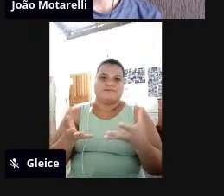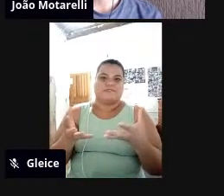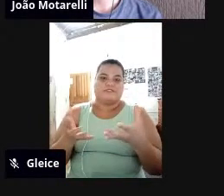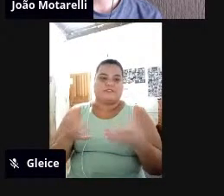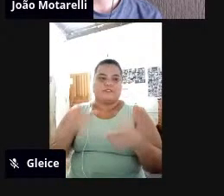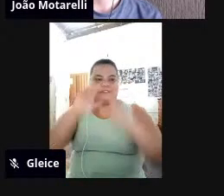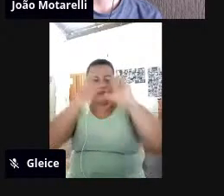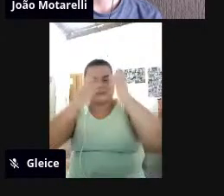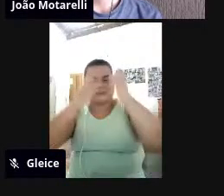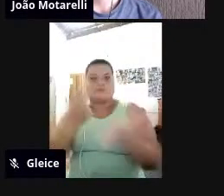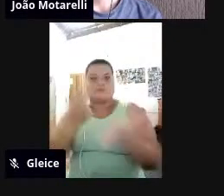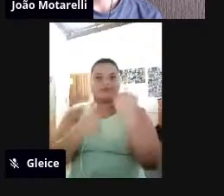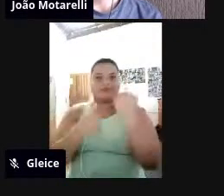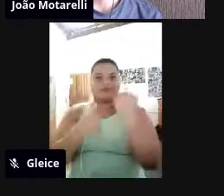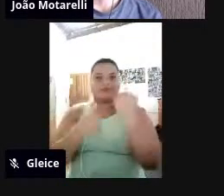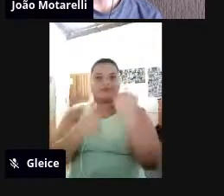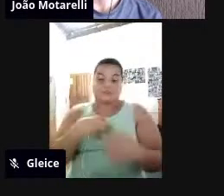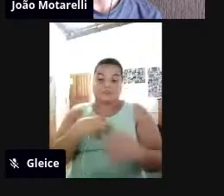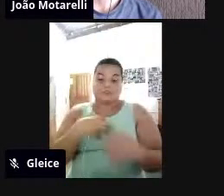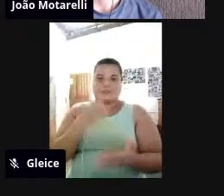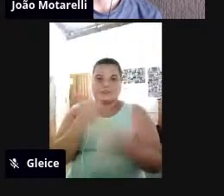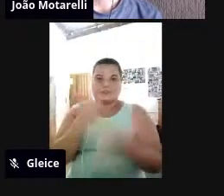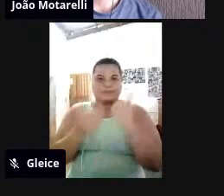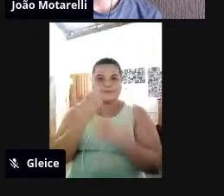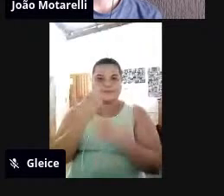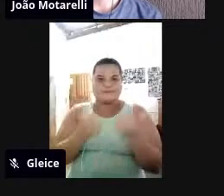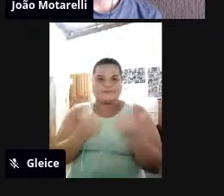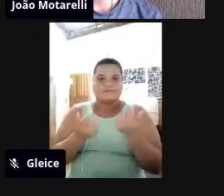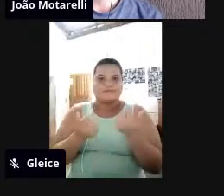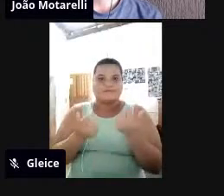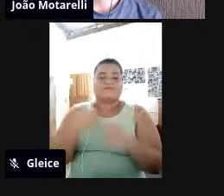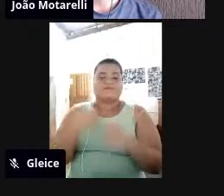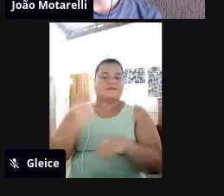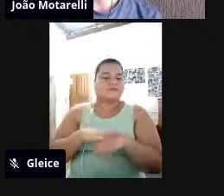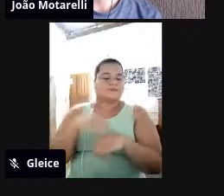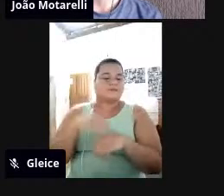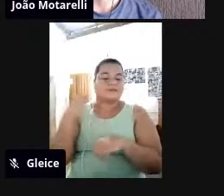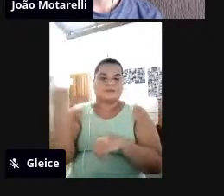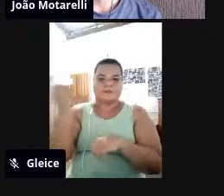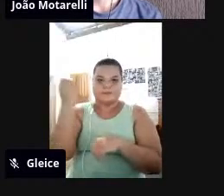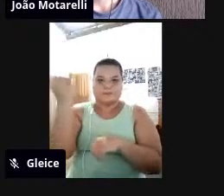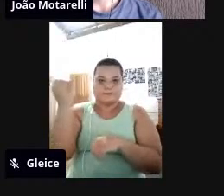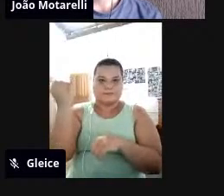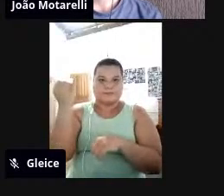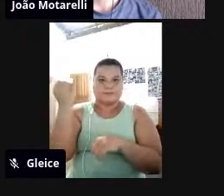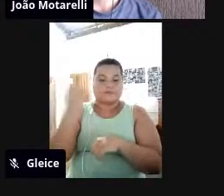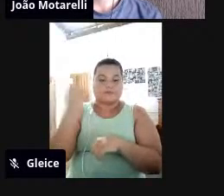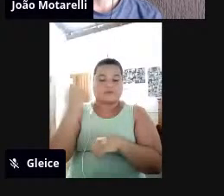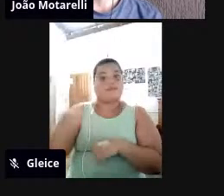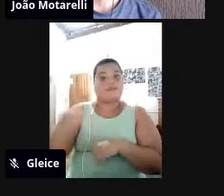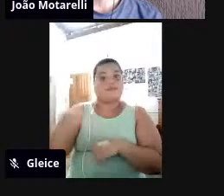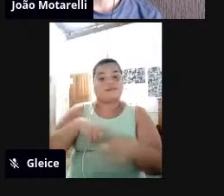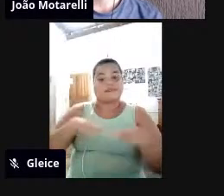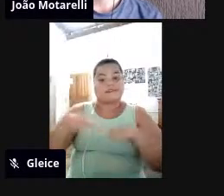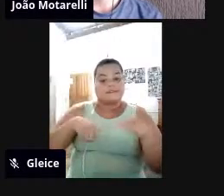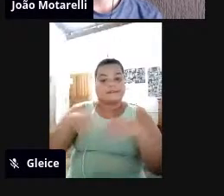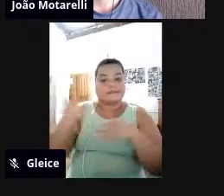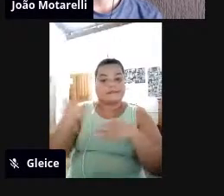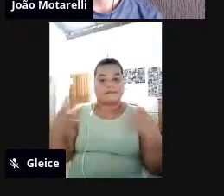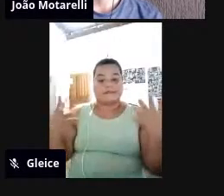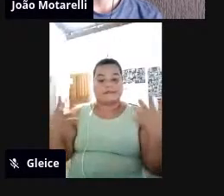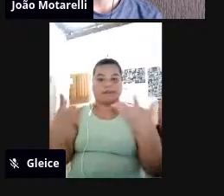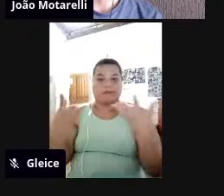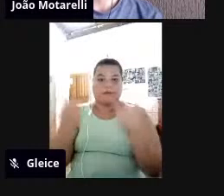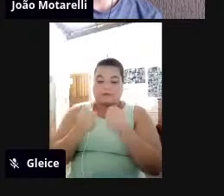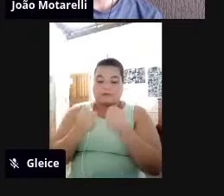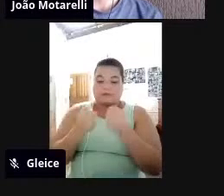e no comportamento alimentar. Então, é muito importante para qualquer profissional que vai trabalhar com peso, em especial o nutricionista